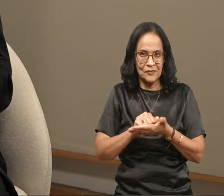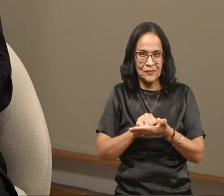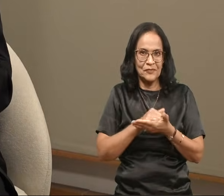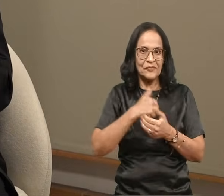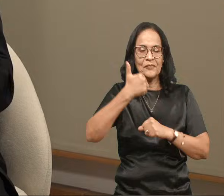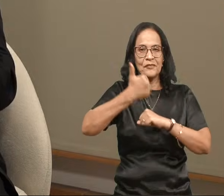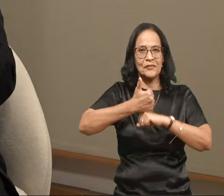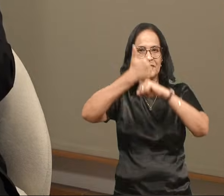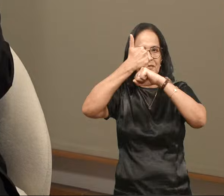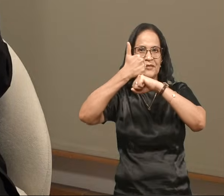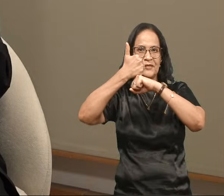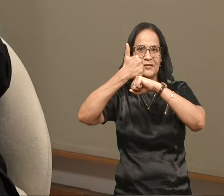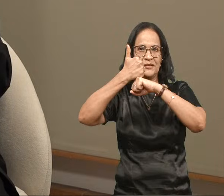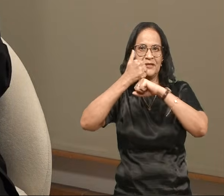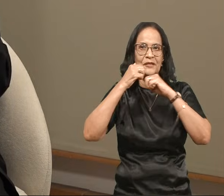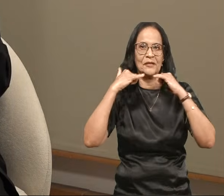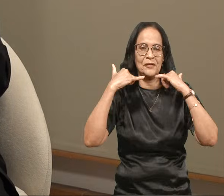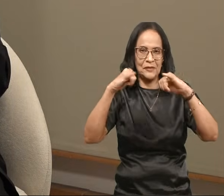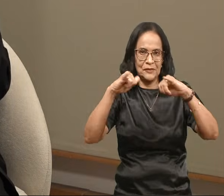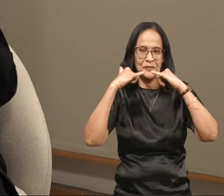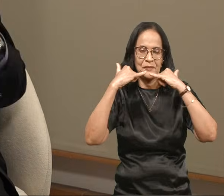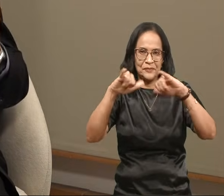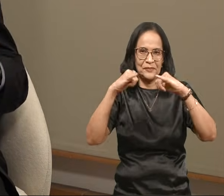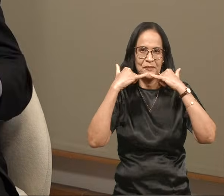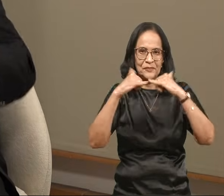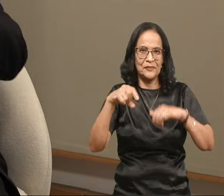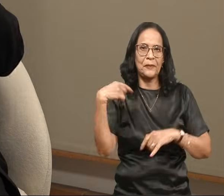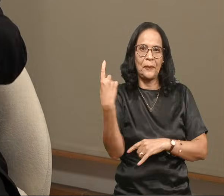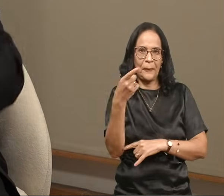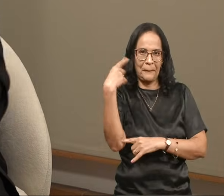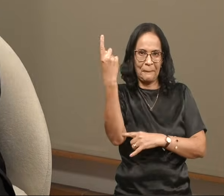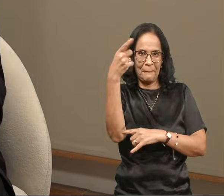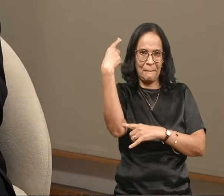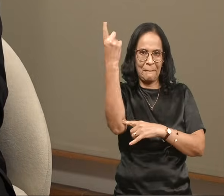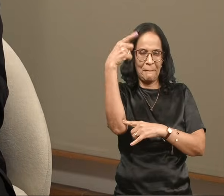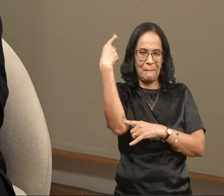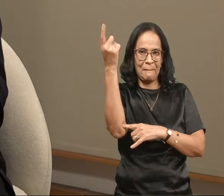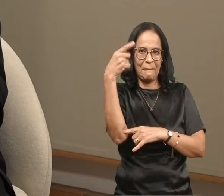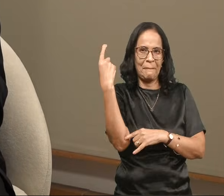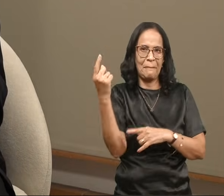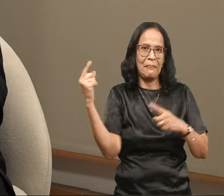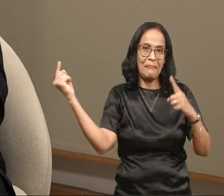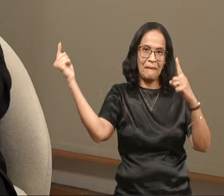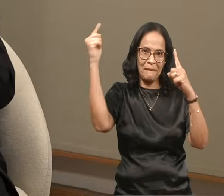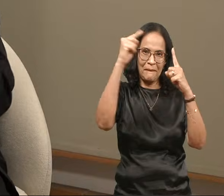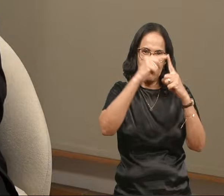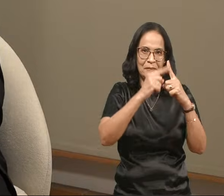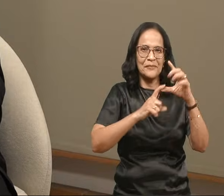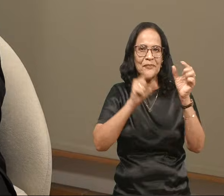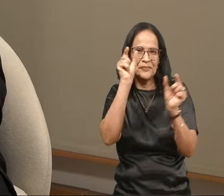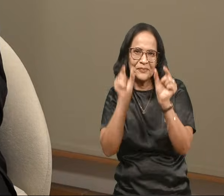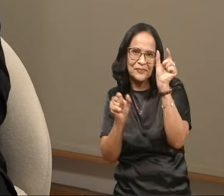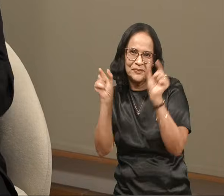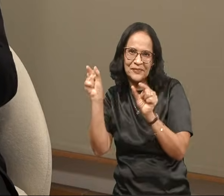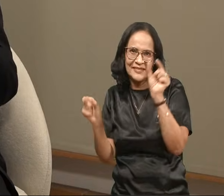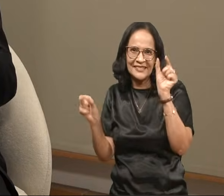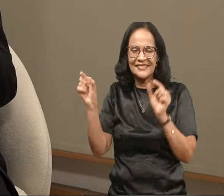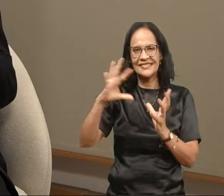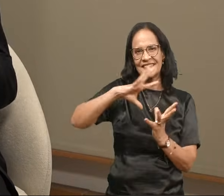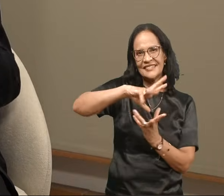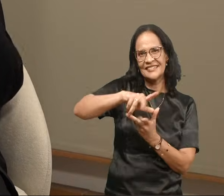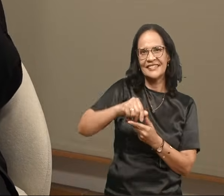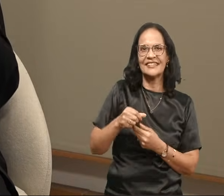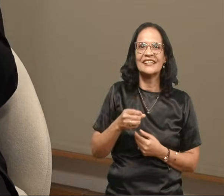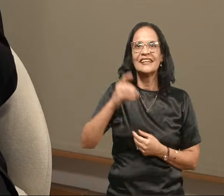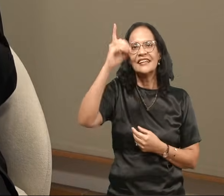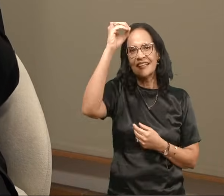nossa transmissão e nós vamos cada vez mais alcançar pessoas por este mundo, tá bom? Que Deus